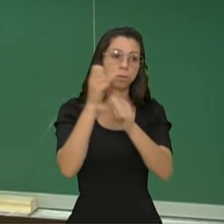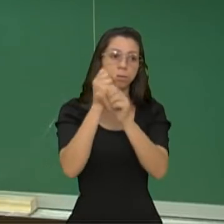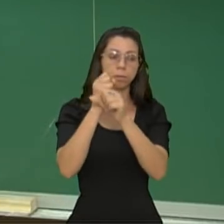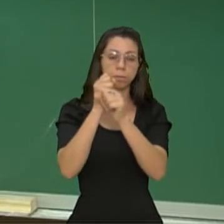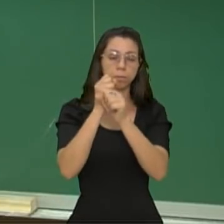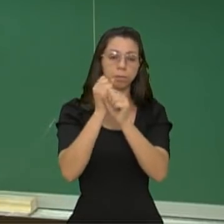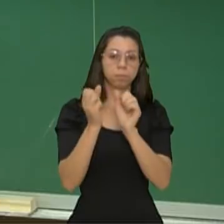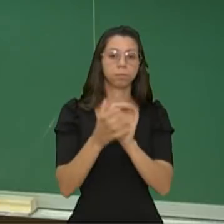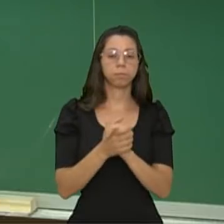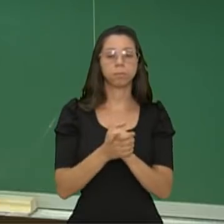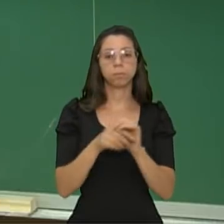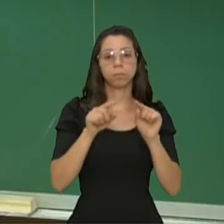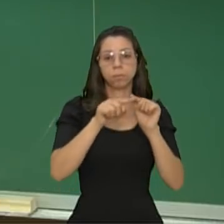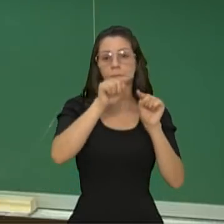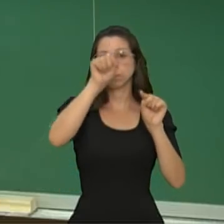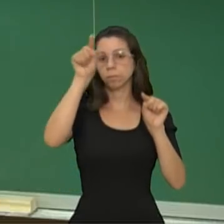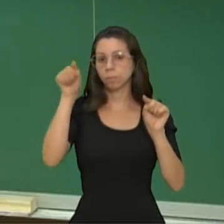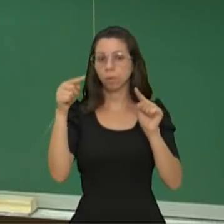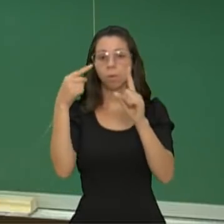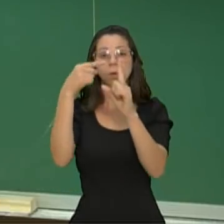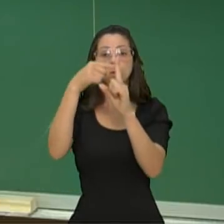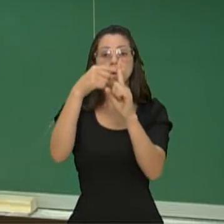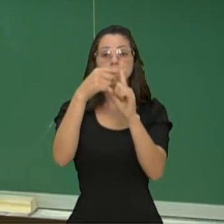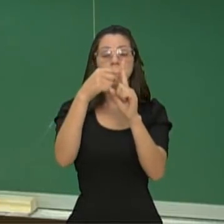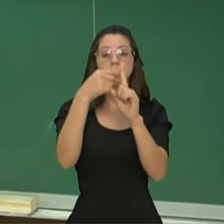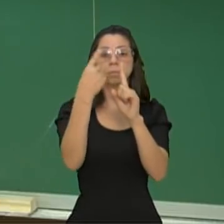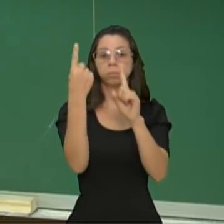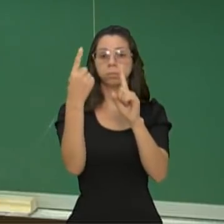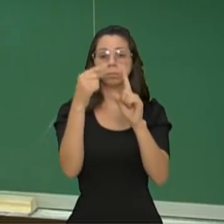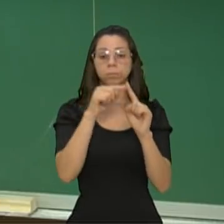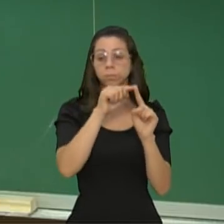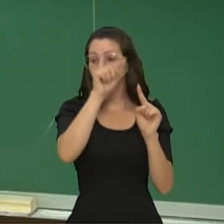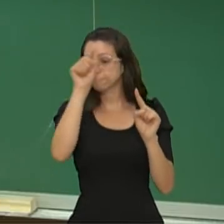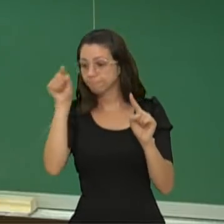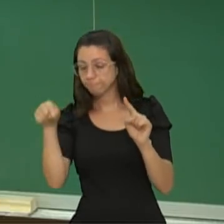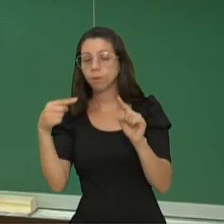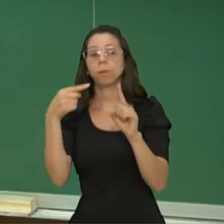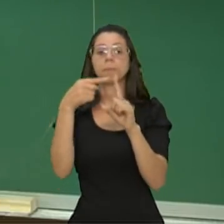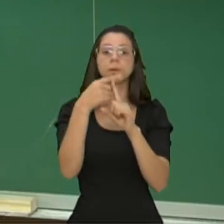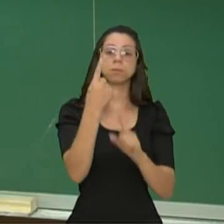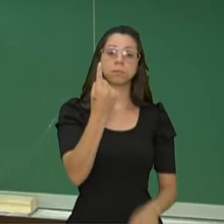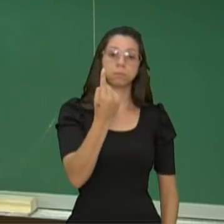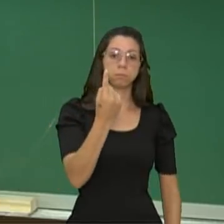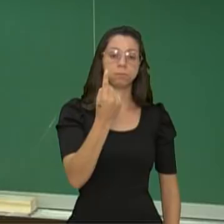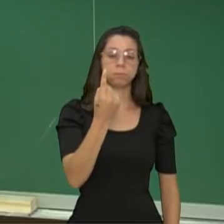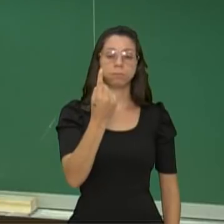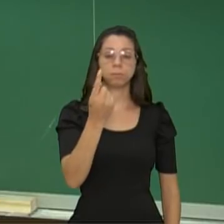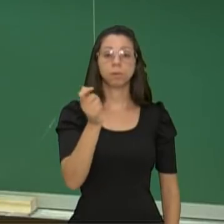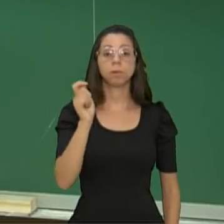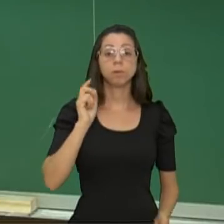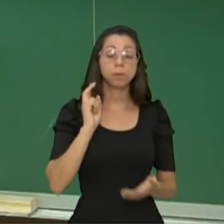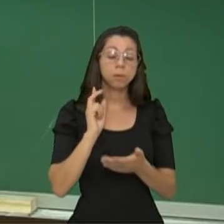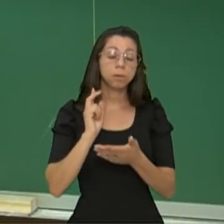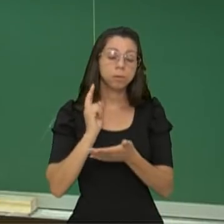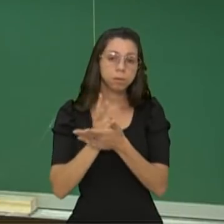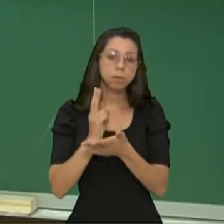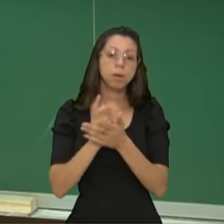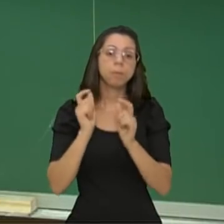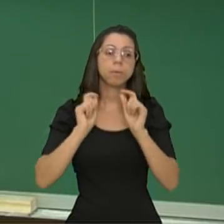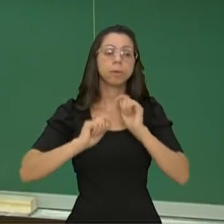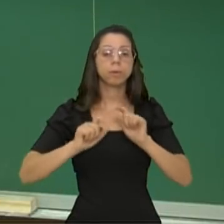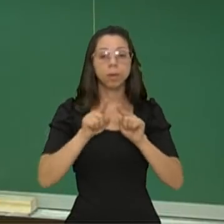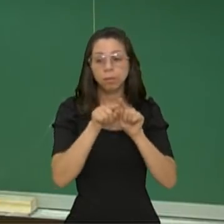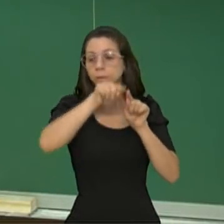o consecutivo, mais uma unidade. E para obter o consecutivo, também mais uma unidade. Então, sempre que eu quero o consecutivo